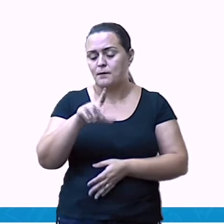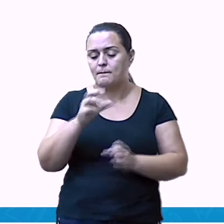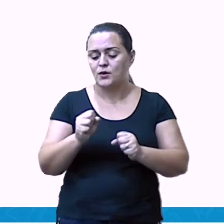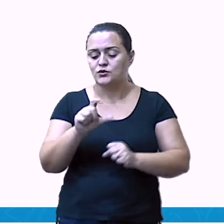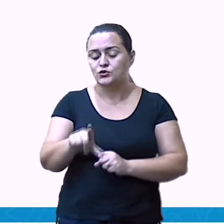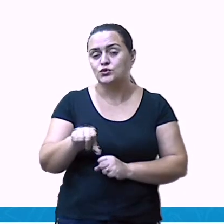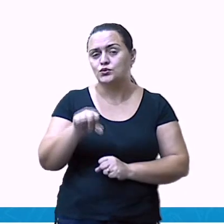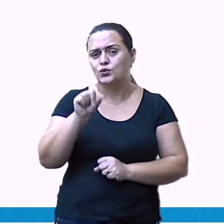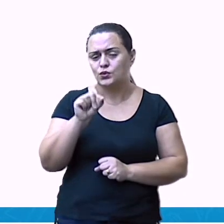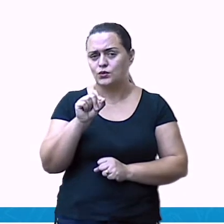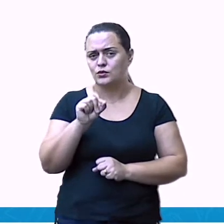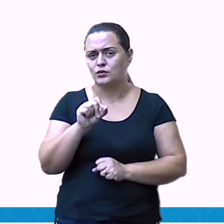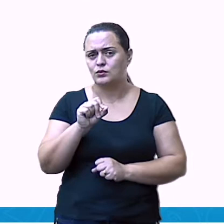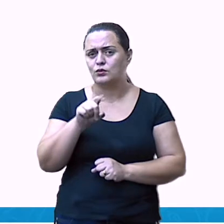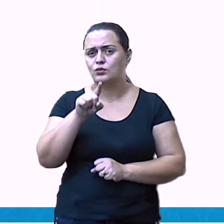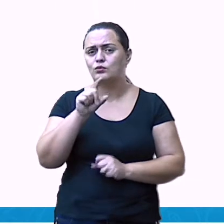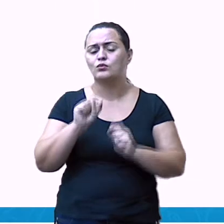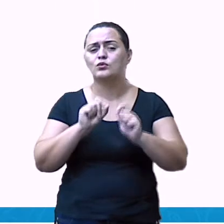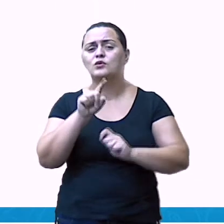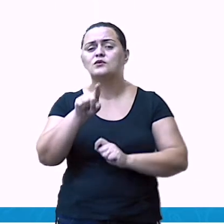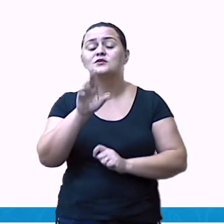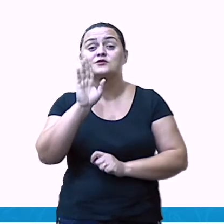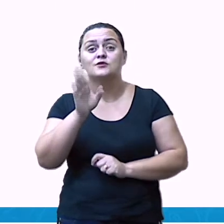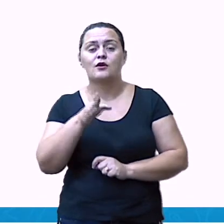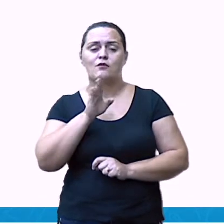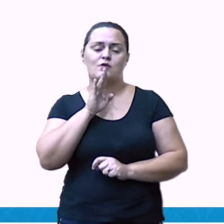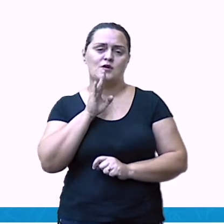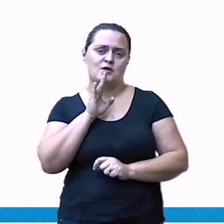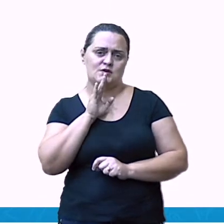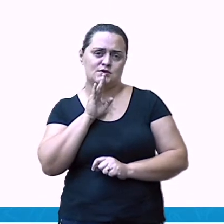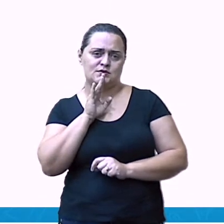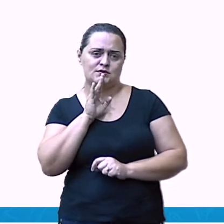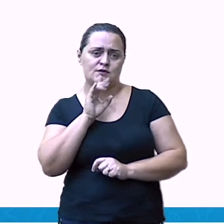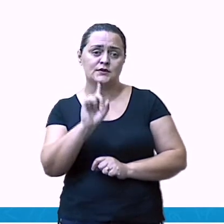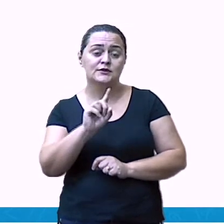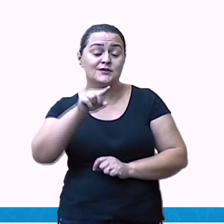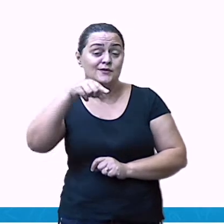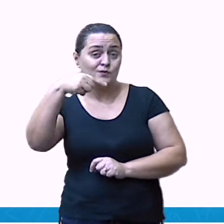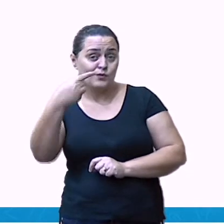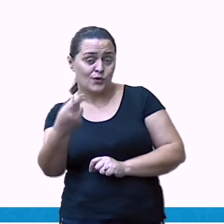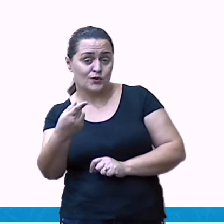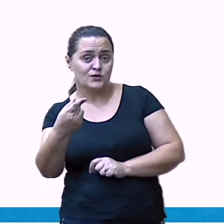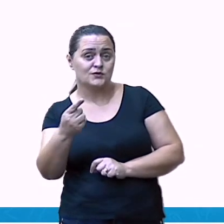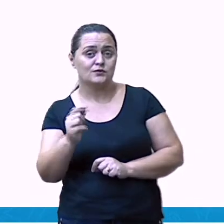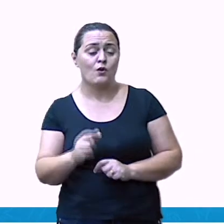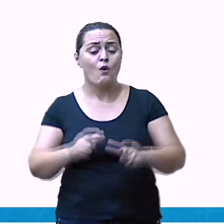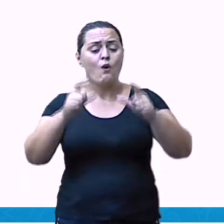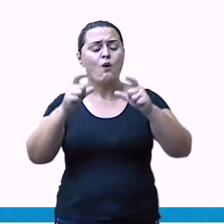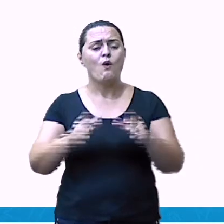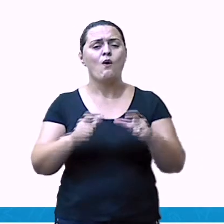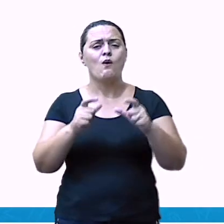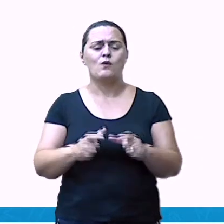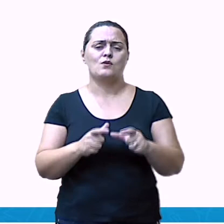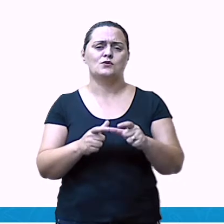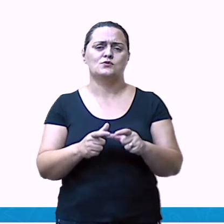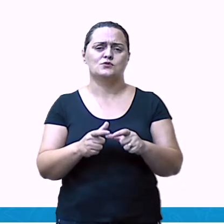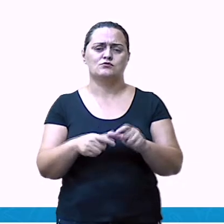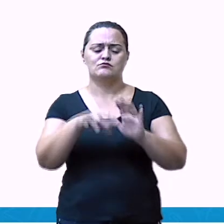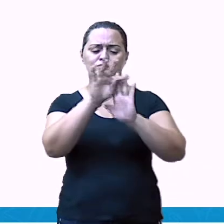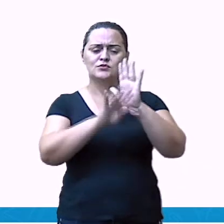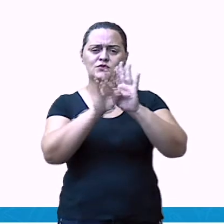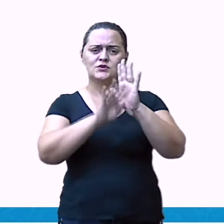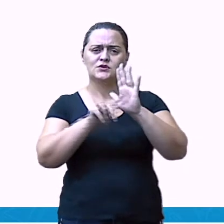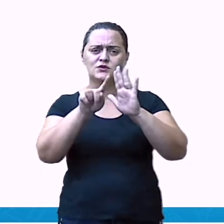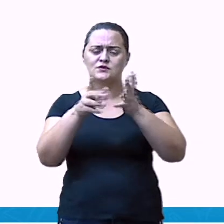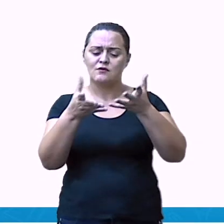Decida que parte do conto será mudada. Porém, mantenha elementos do conto tradicional para